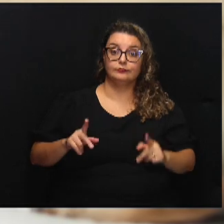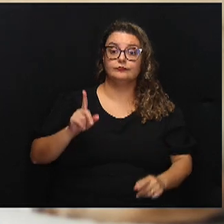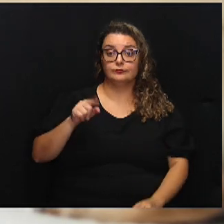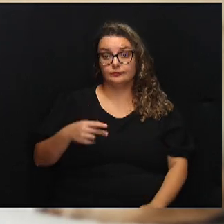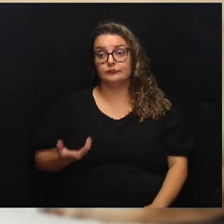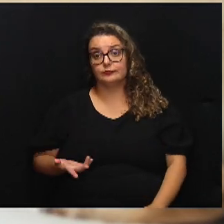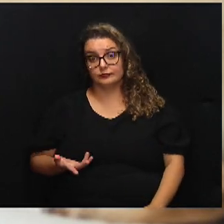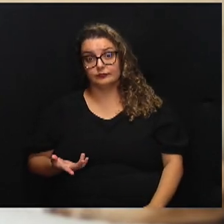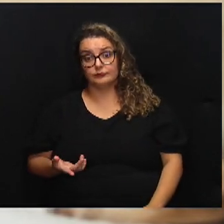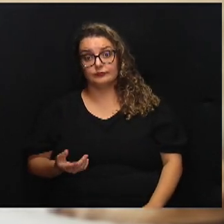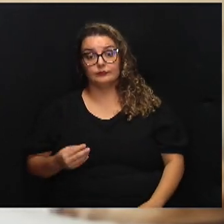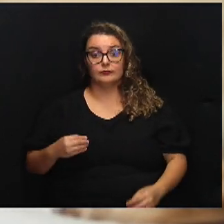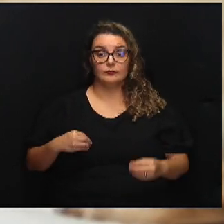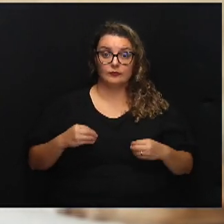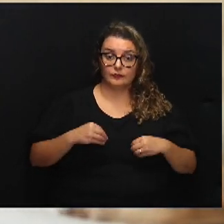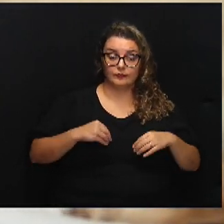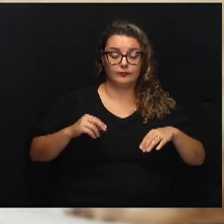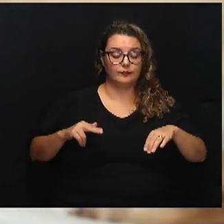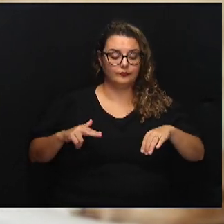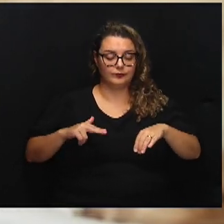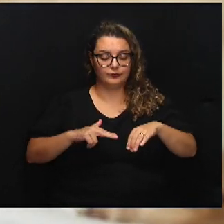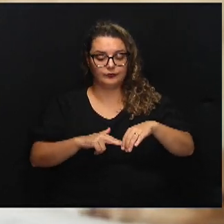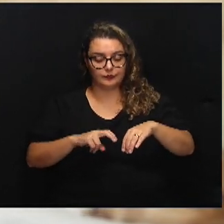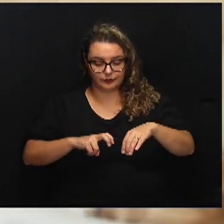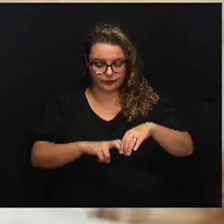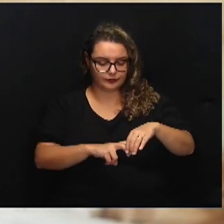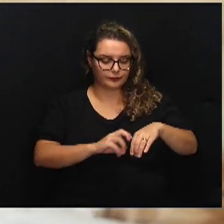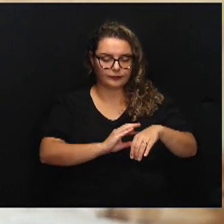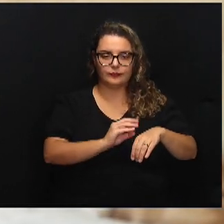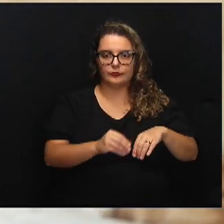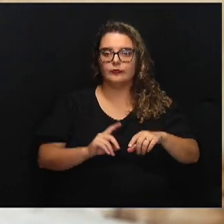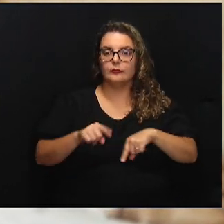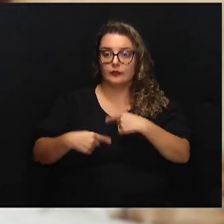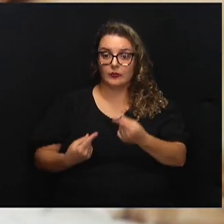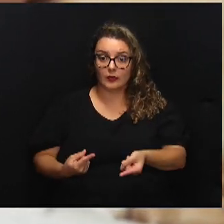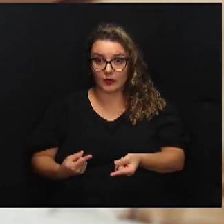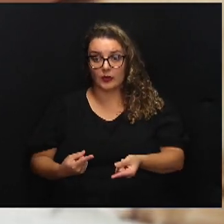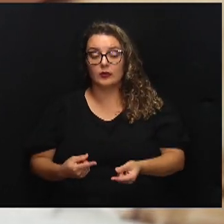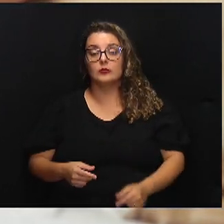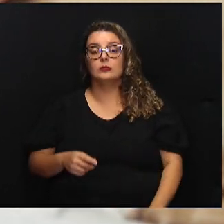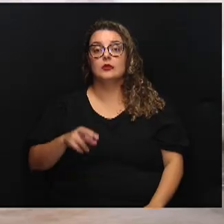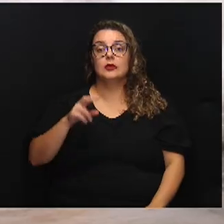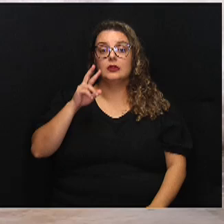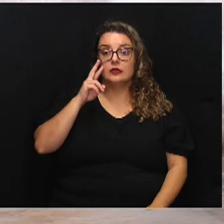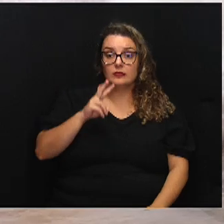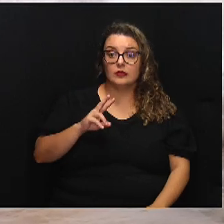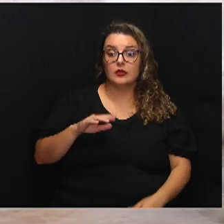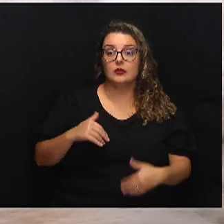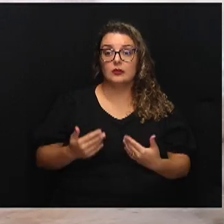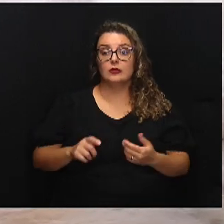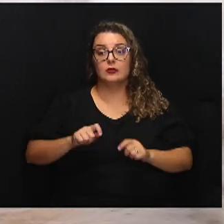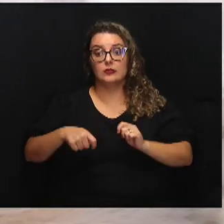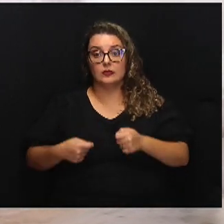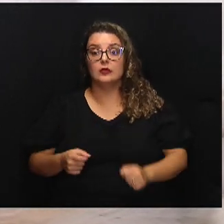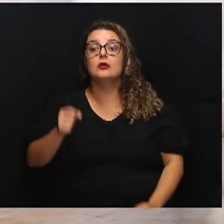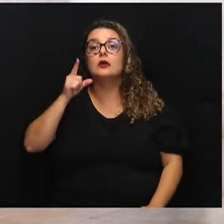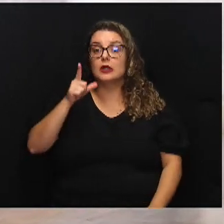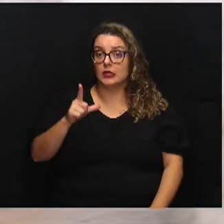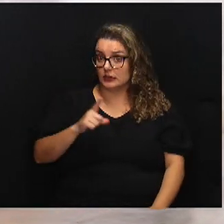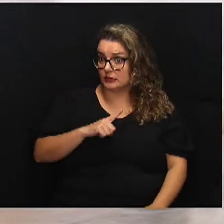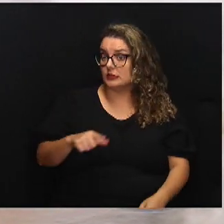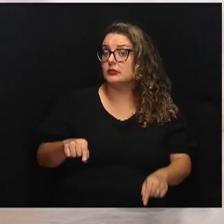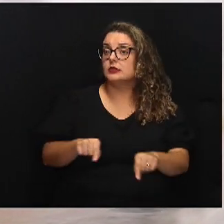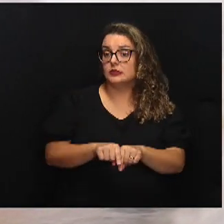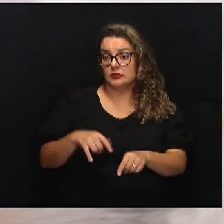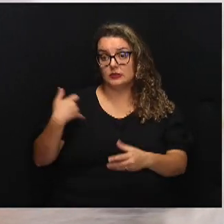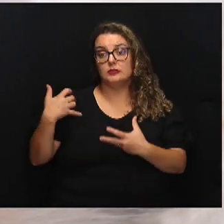fazer o exame de imagem, de líquor e outros exames para ver qual é a causa dos sintomas. Gatos também têm. Os gatos